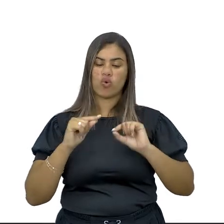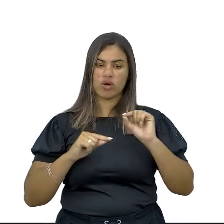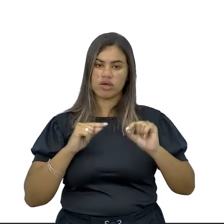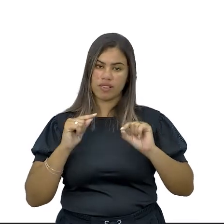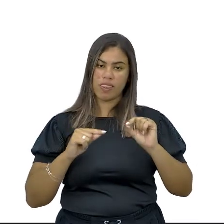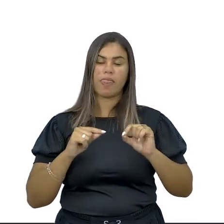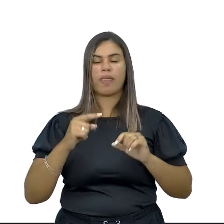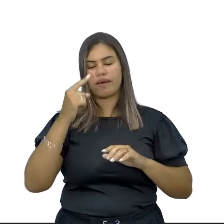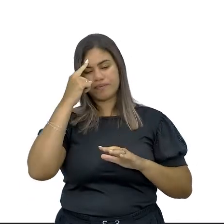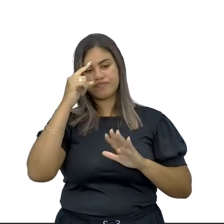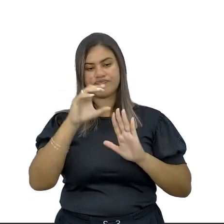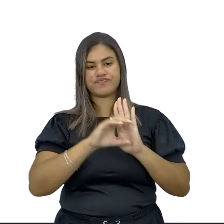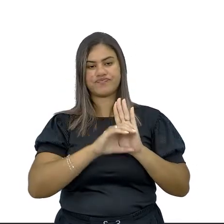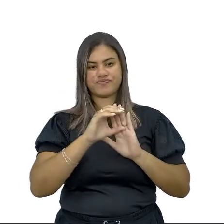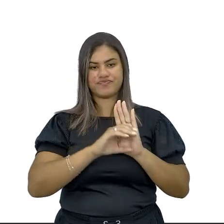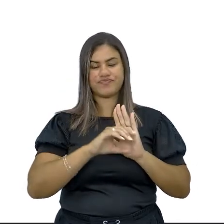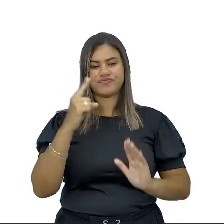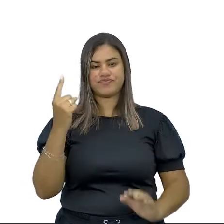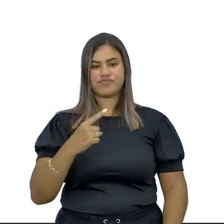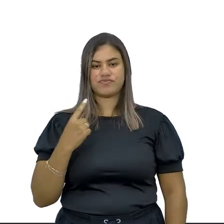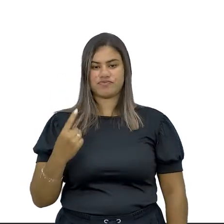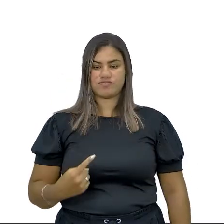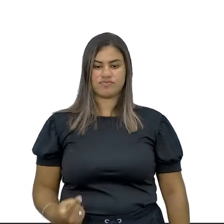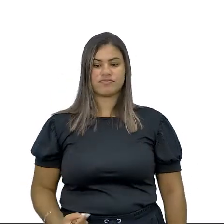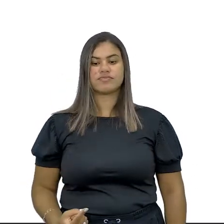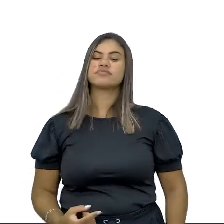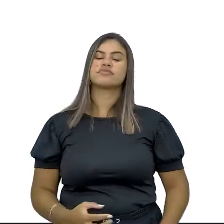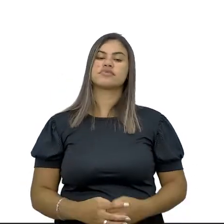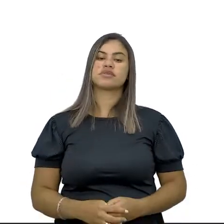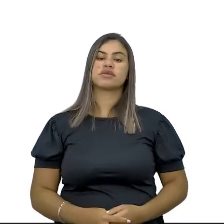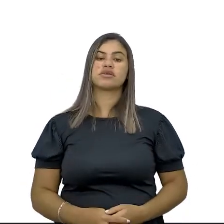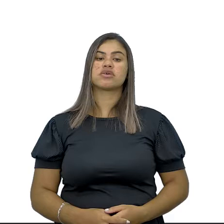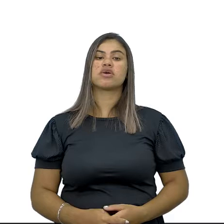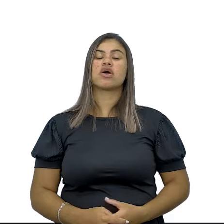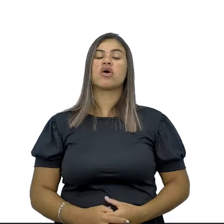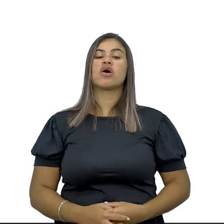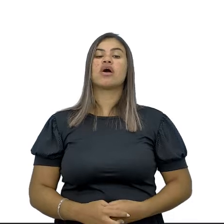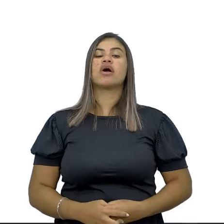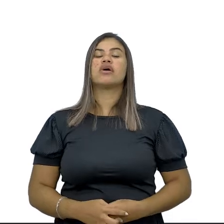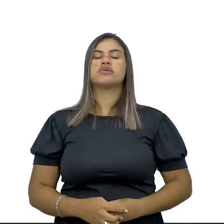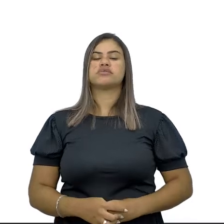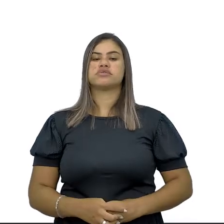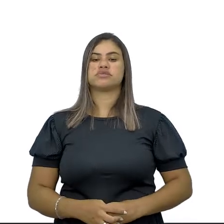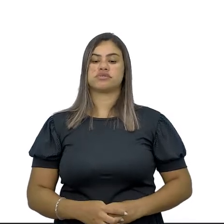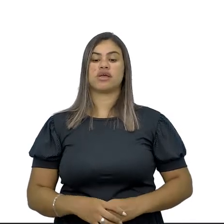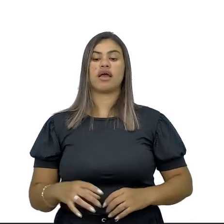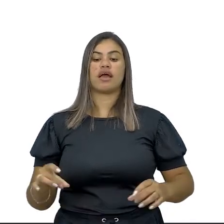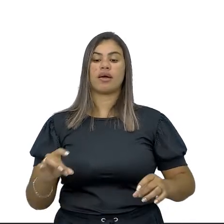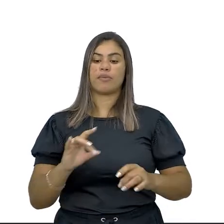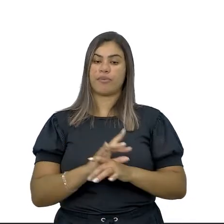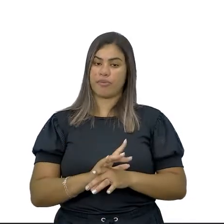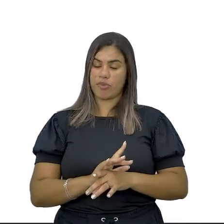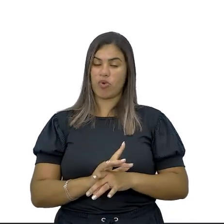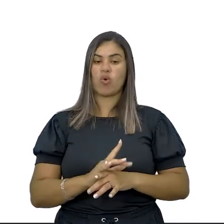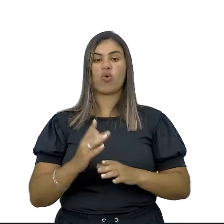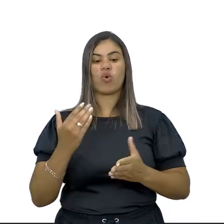no currículo em espiral. E aí, terminando esse primeiro bloco, nós iniciaremos